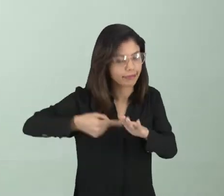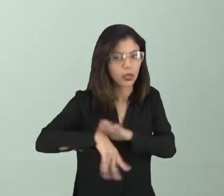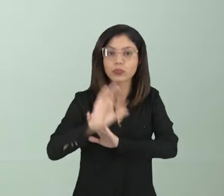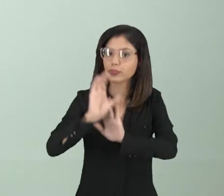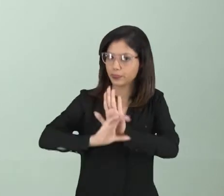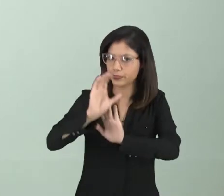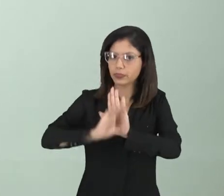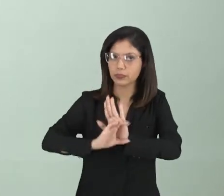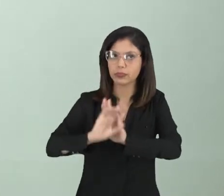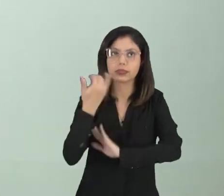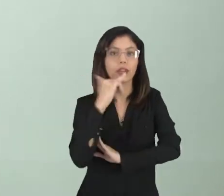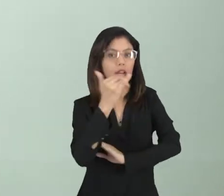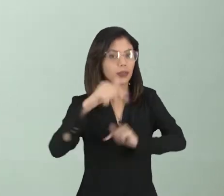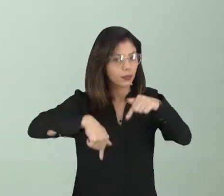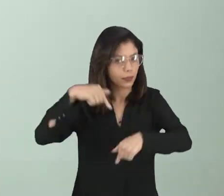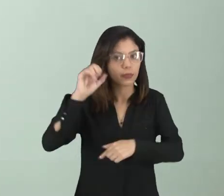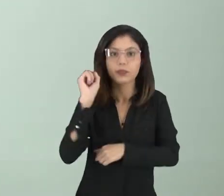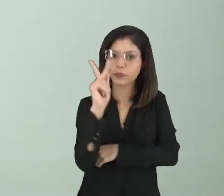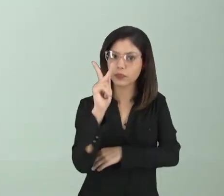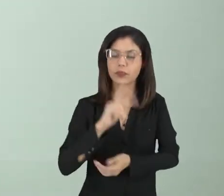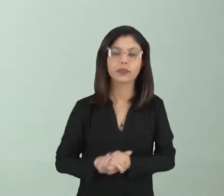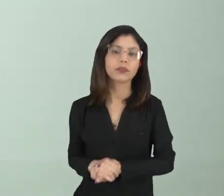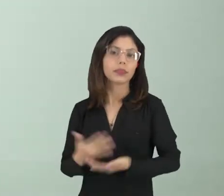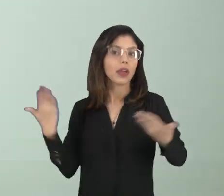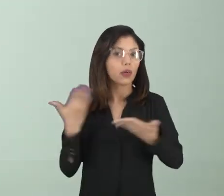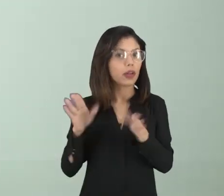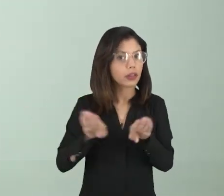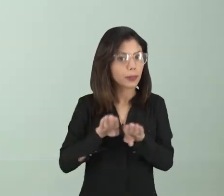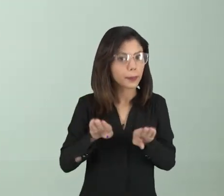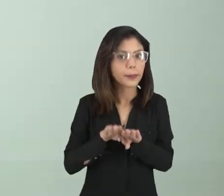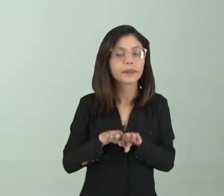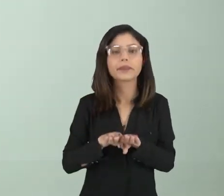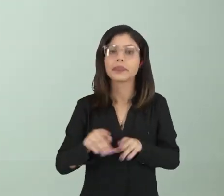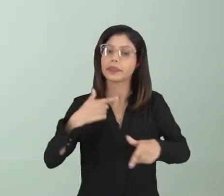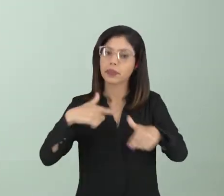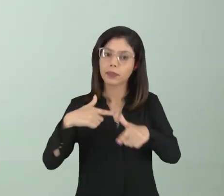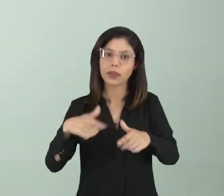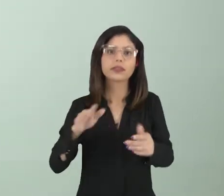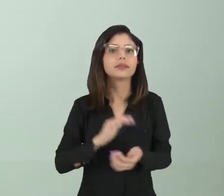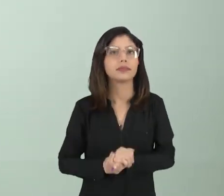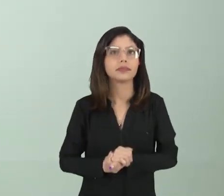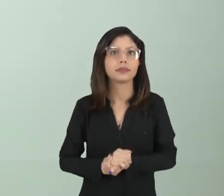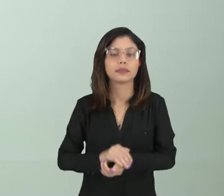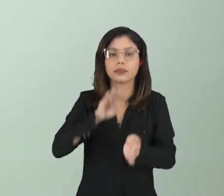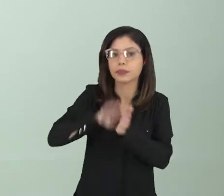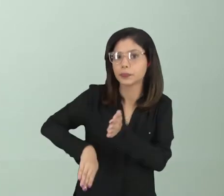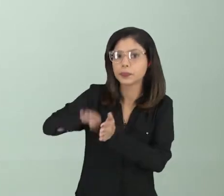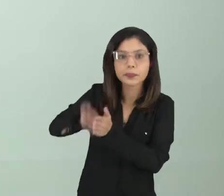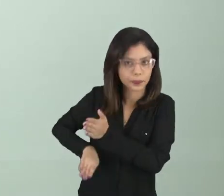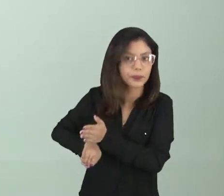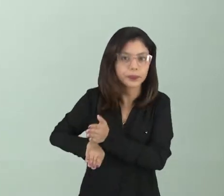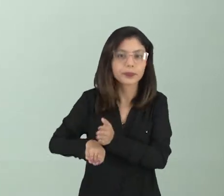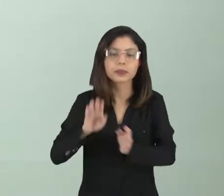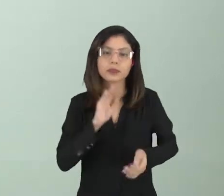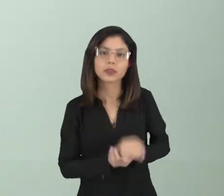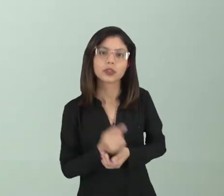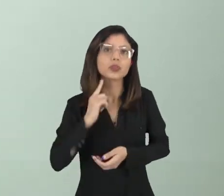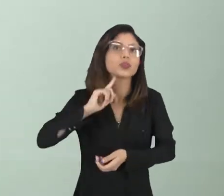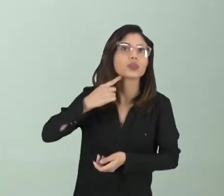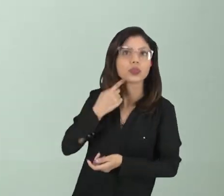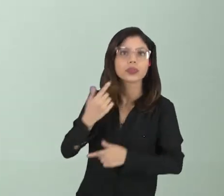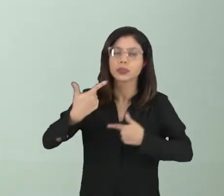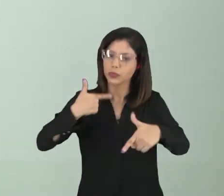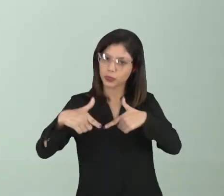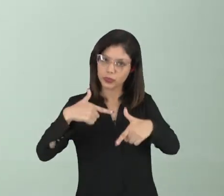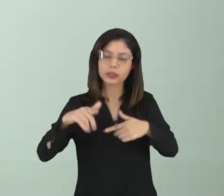dos conceitos na eletroquímica, ok? A gente vai estar também trabalhando sobre o descartes inadequado dos lixos eletrônicos,